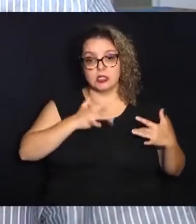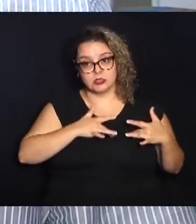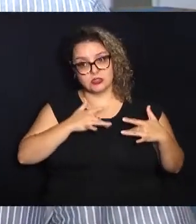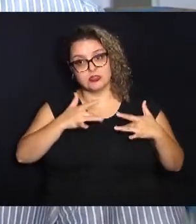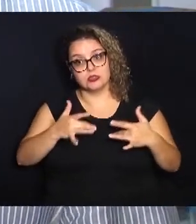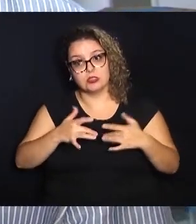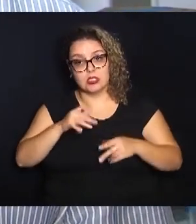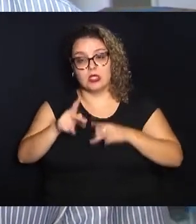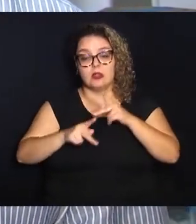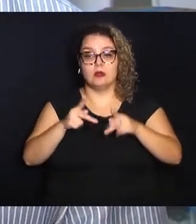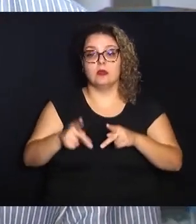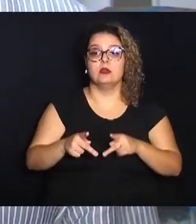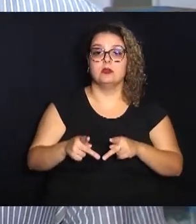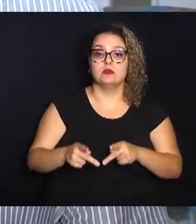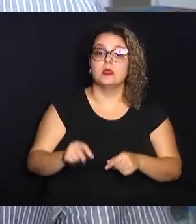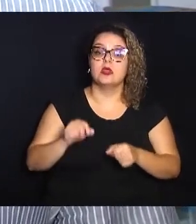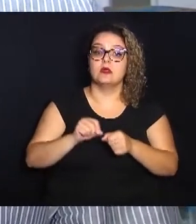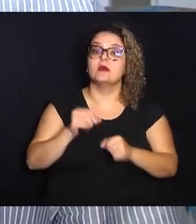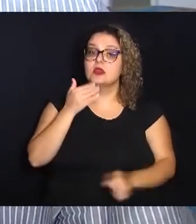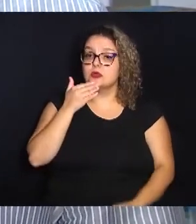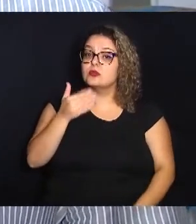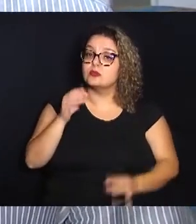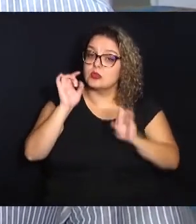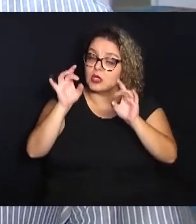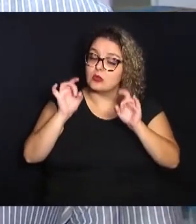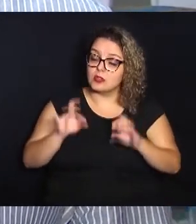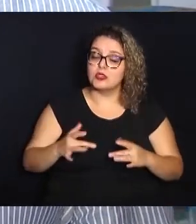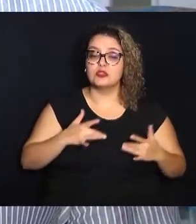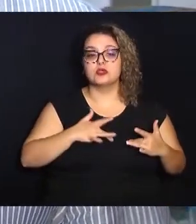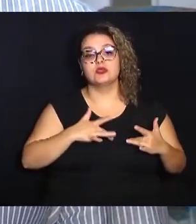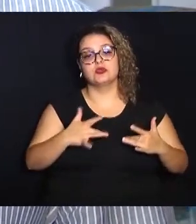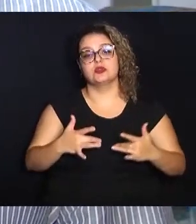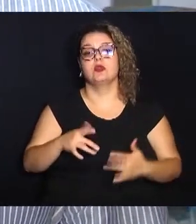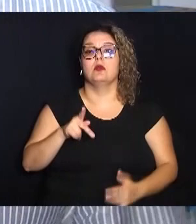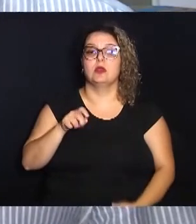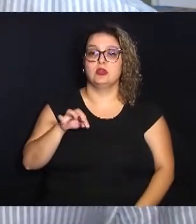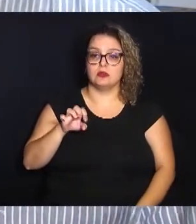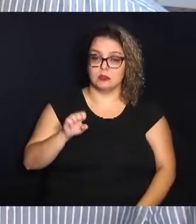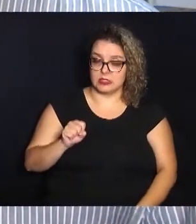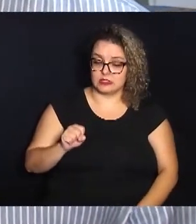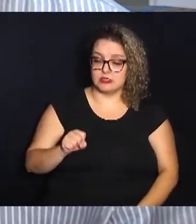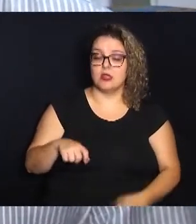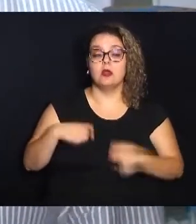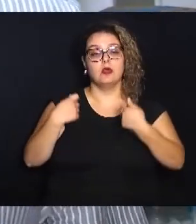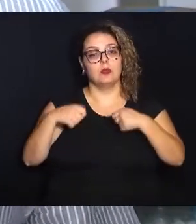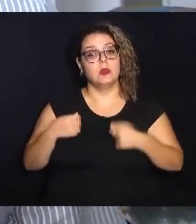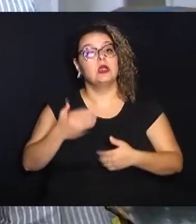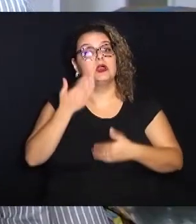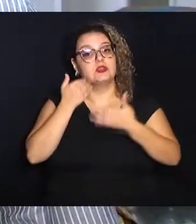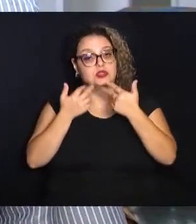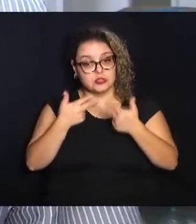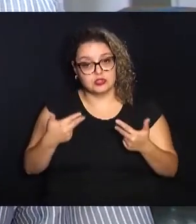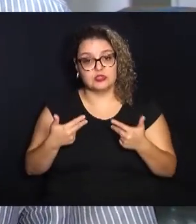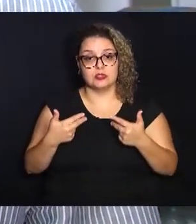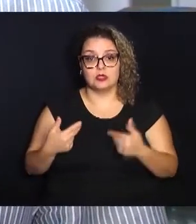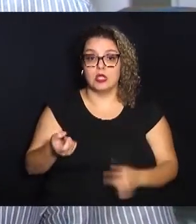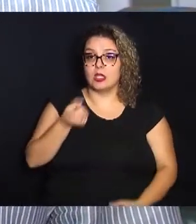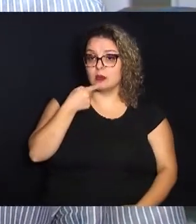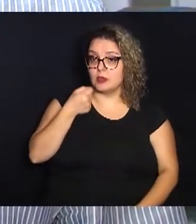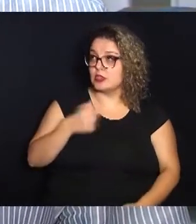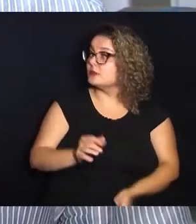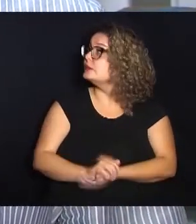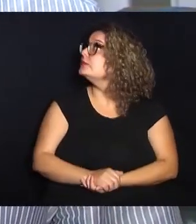solidariedade da população e fez um apelo especial de doações para os petes que precisam de alimentos e